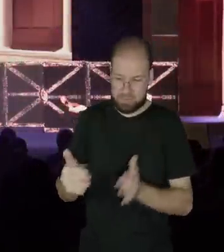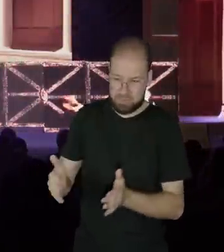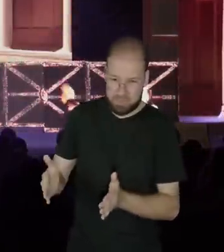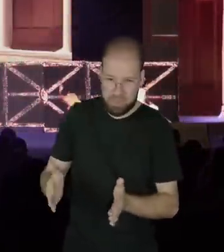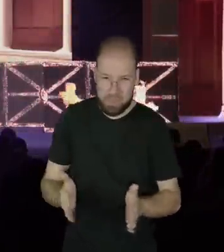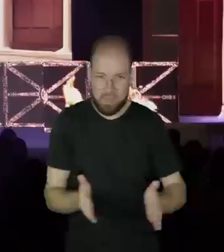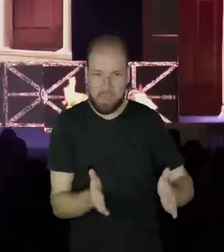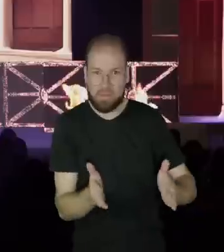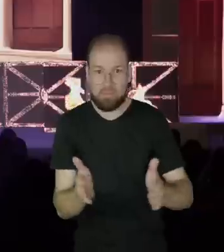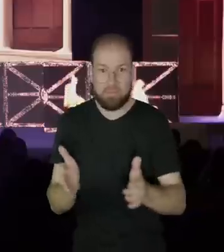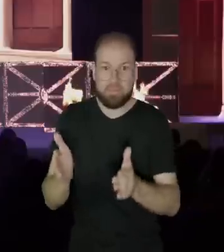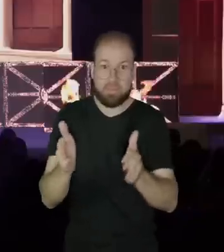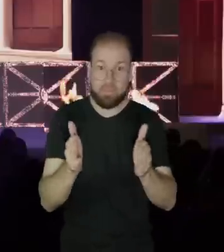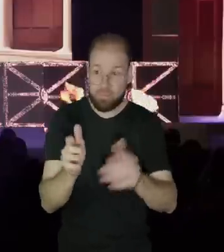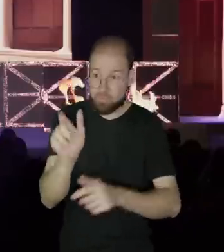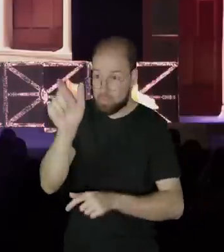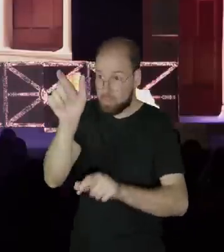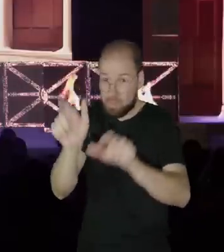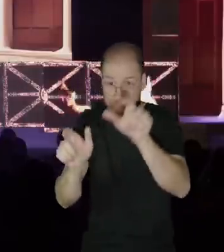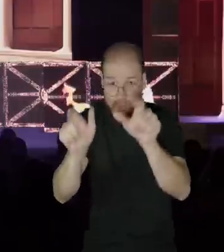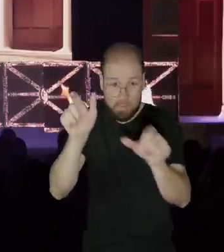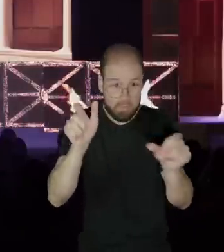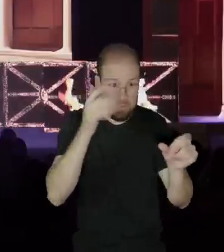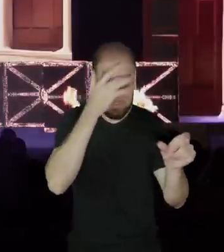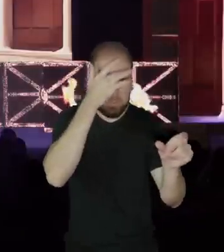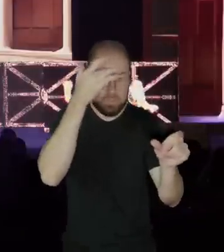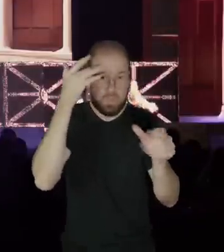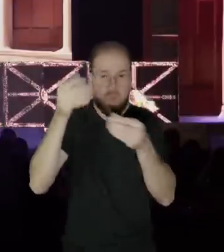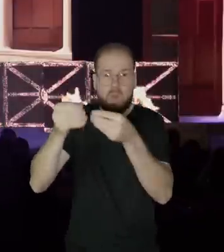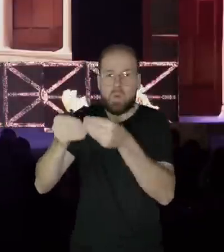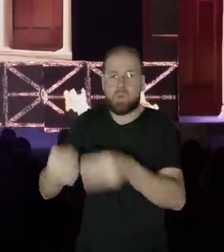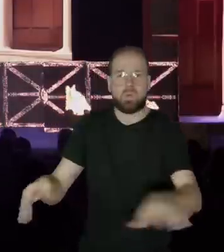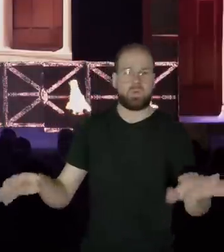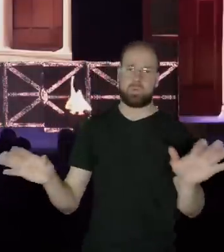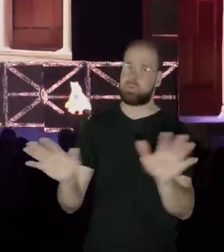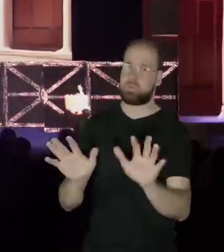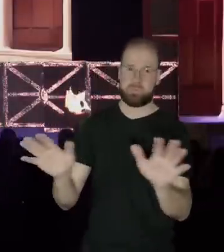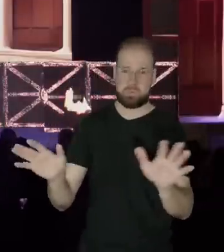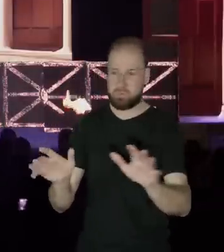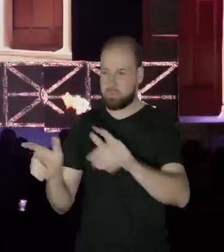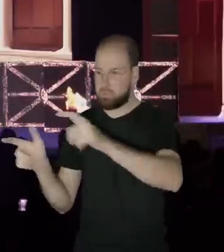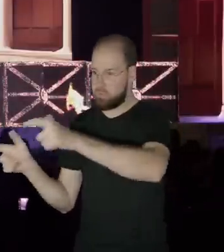Que o homem não pereça. Aquela coroa